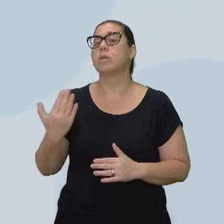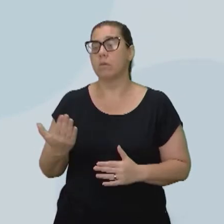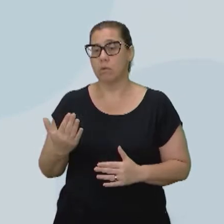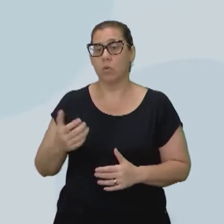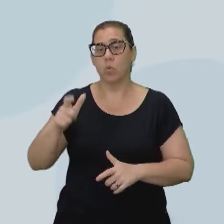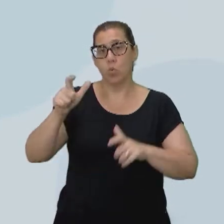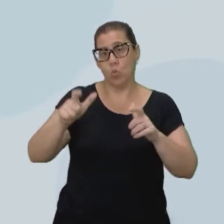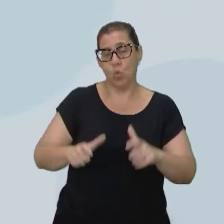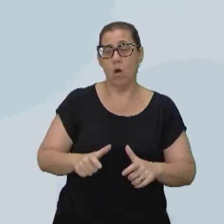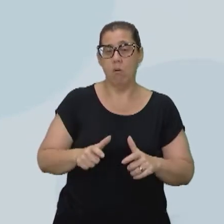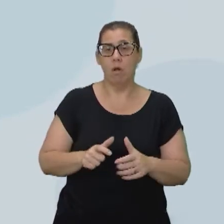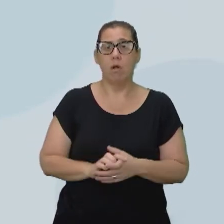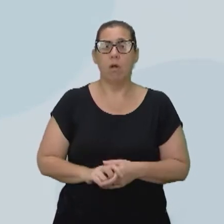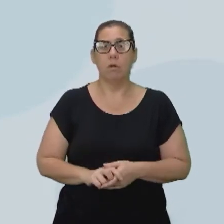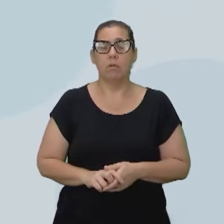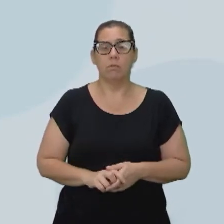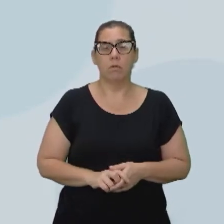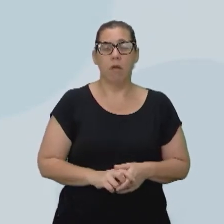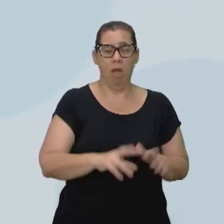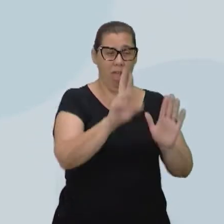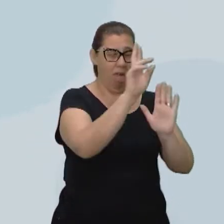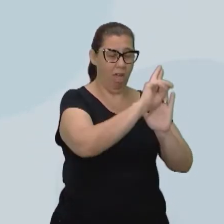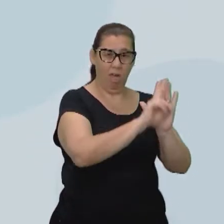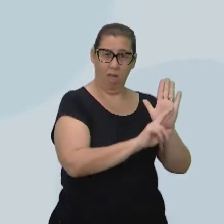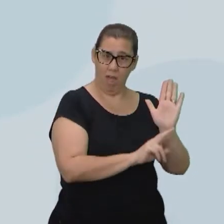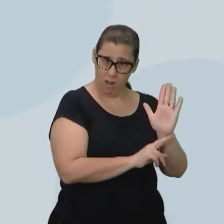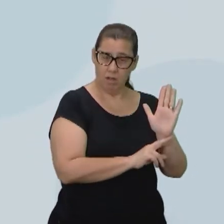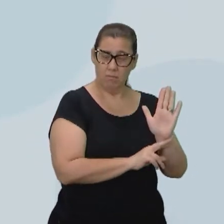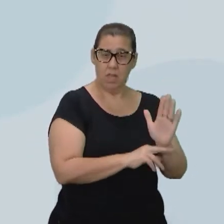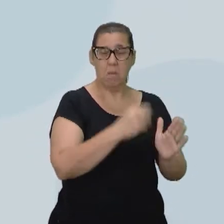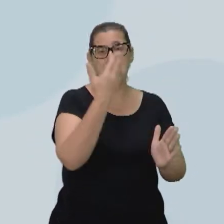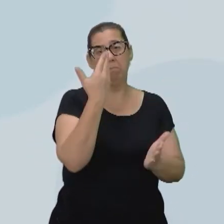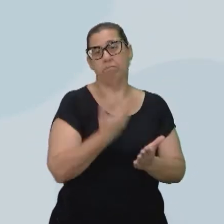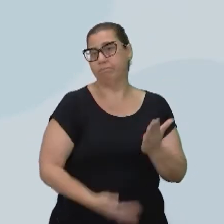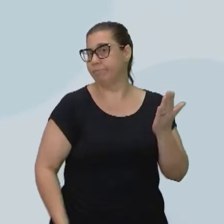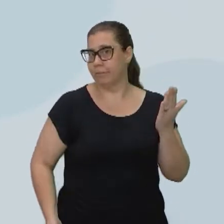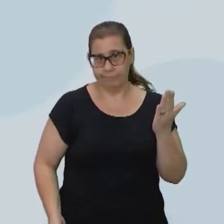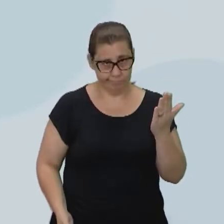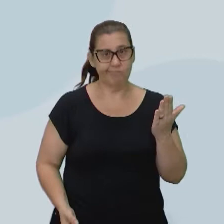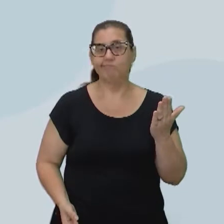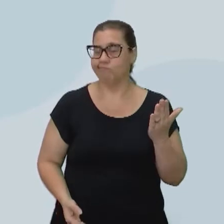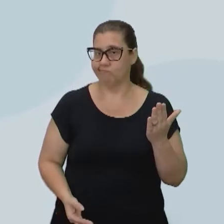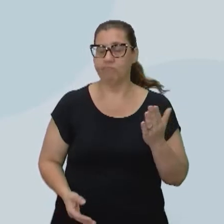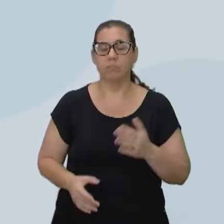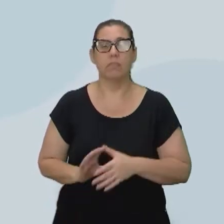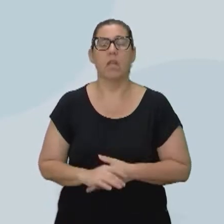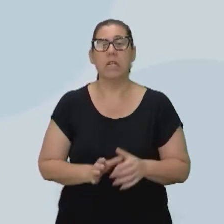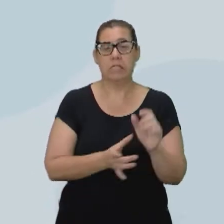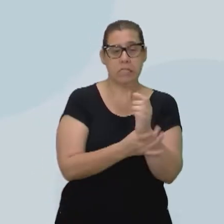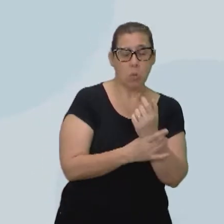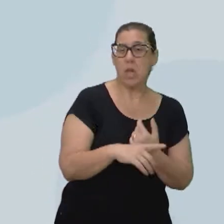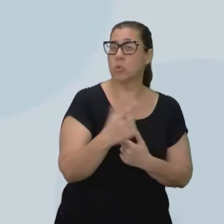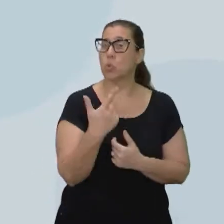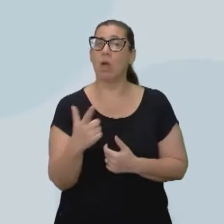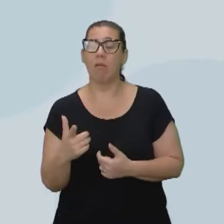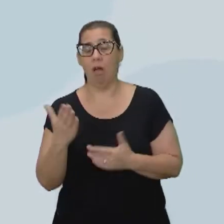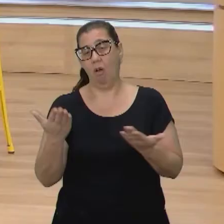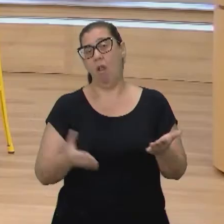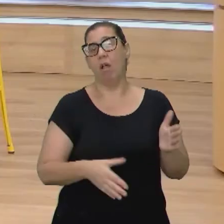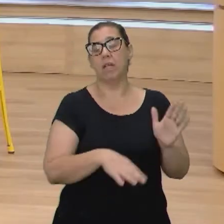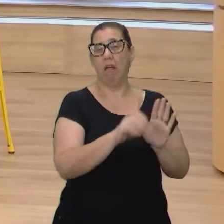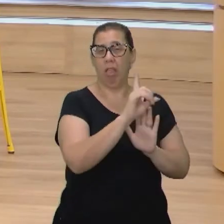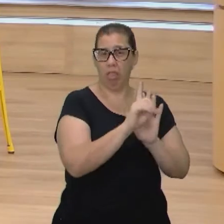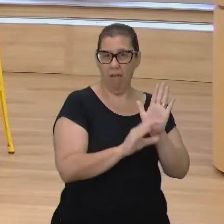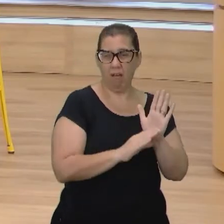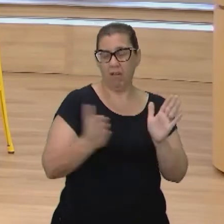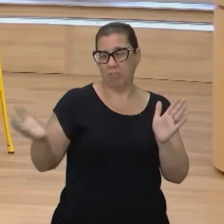lugar à desregulamentação do trabalho e à perda da estabilidade nas últimas décadas, né?